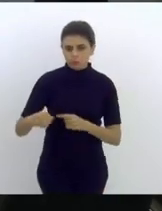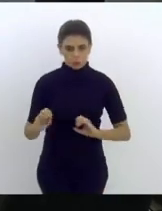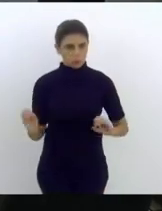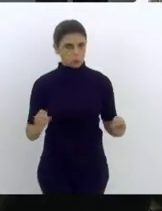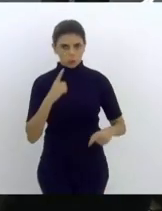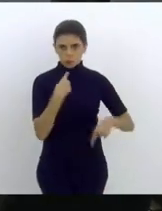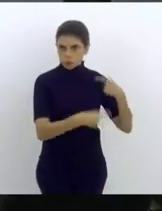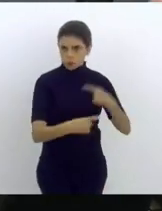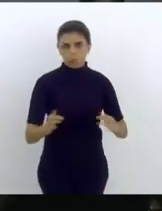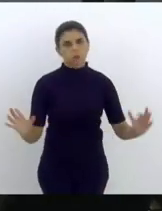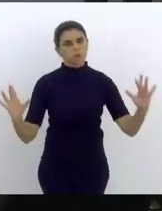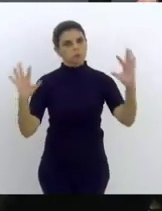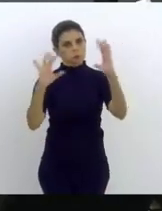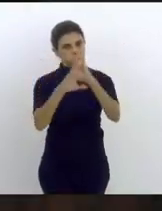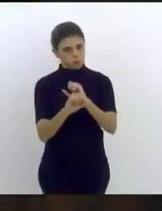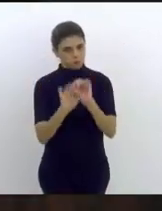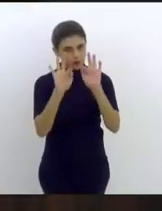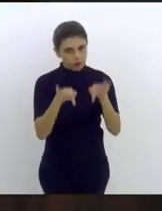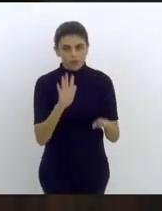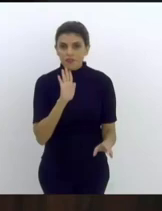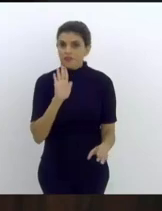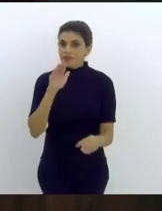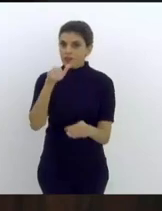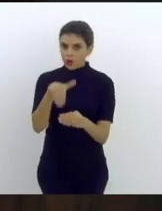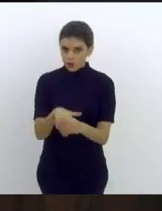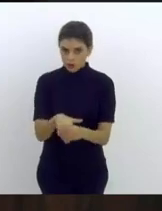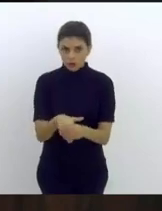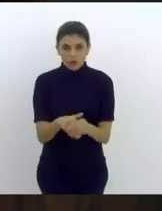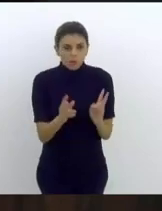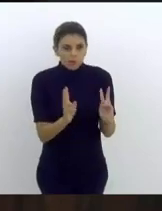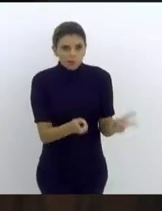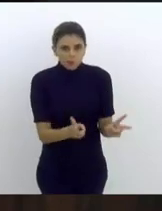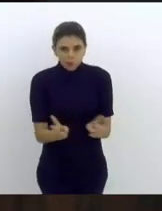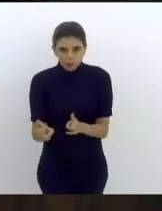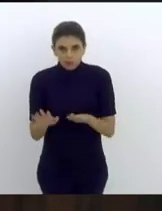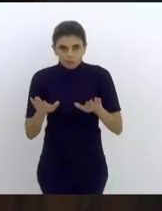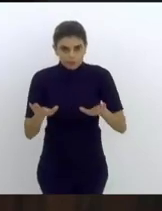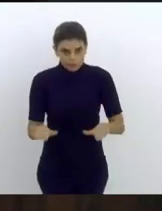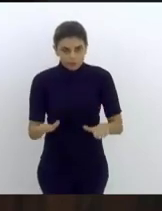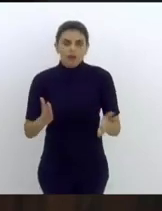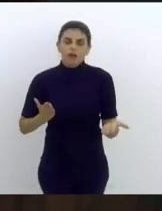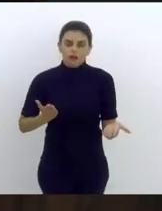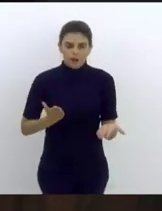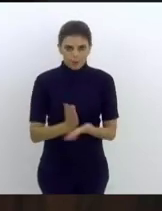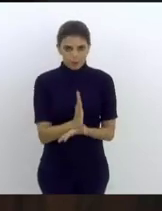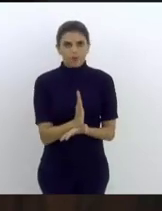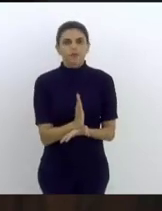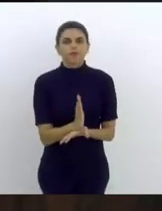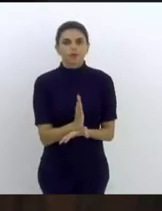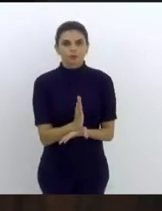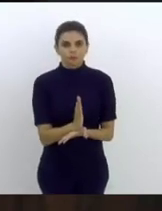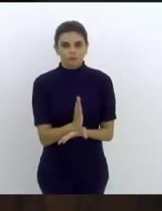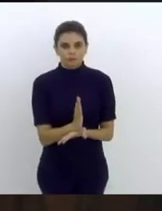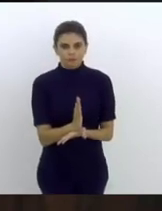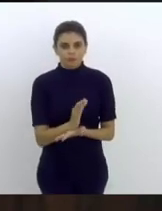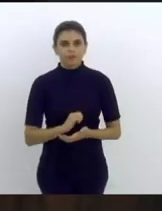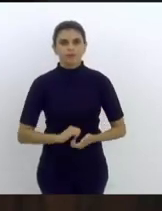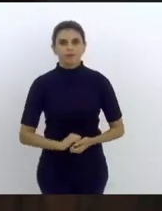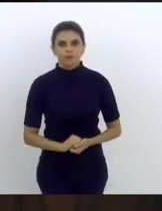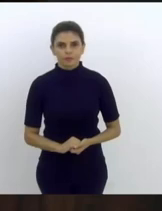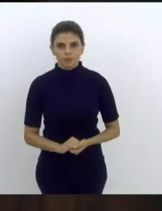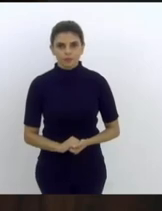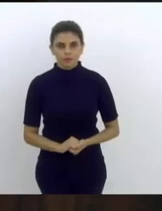encerrada discussão em votação senhores e senhoras que aprovam permaneça Como estão